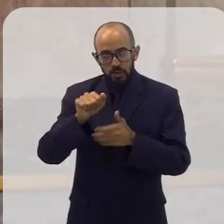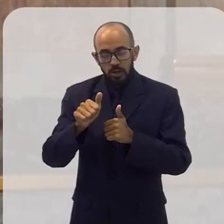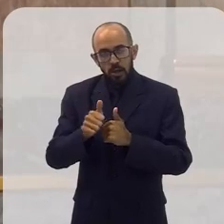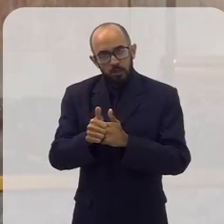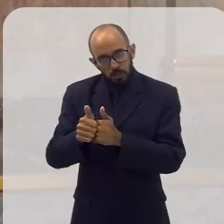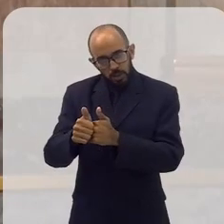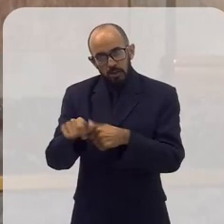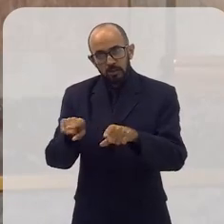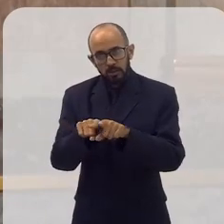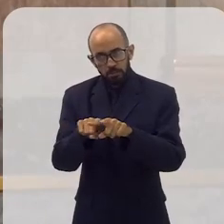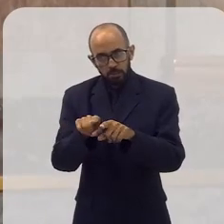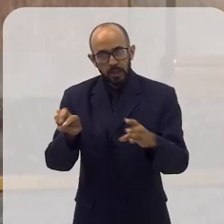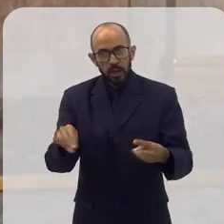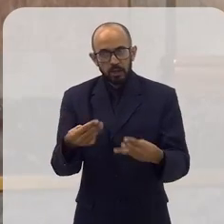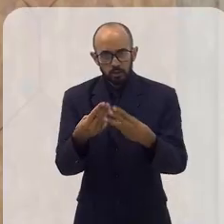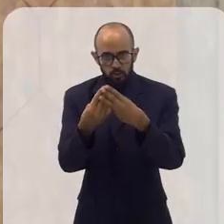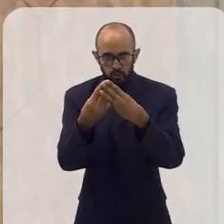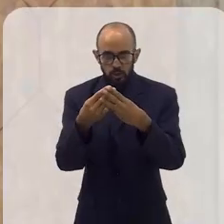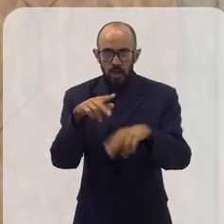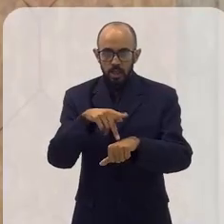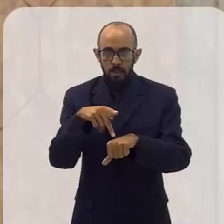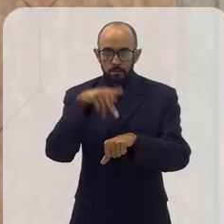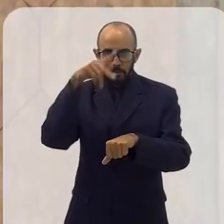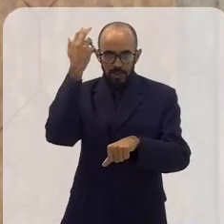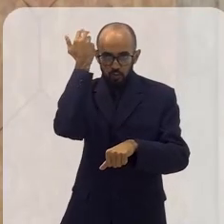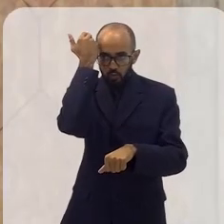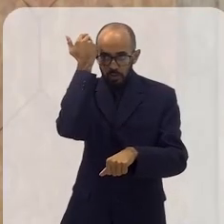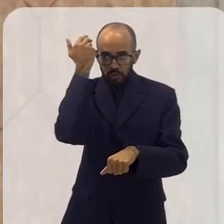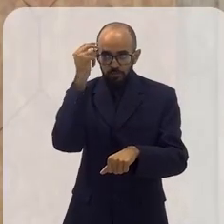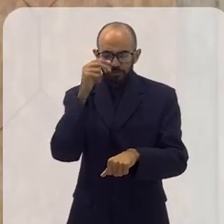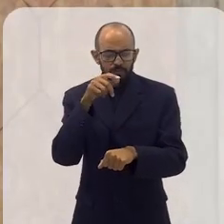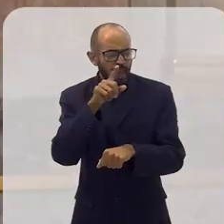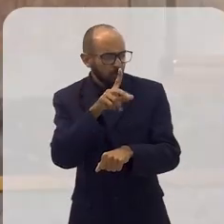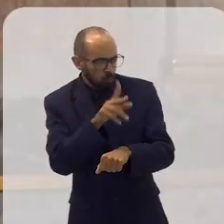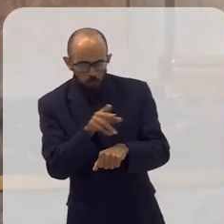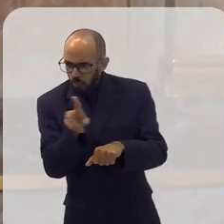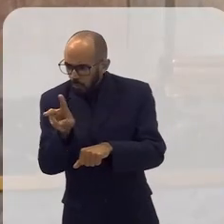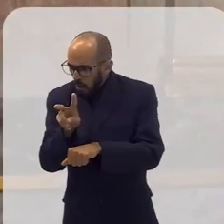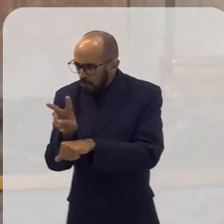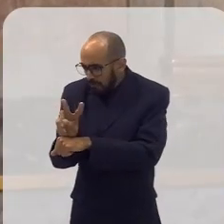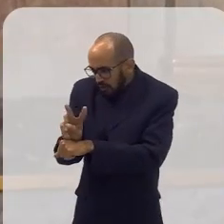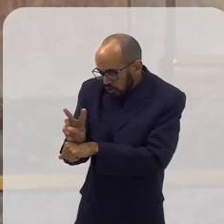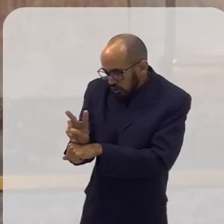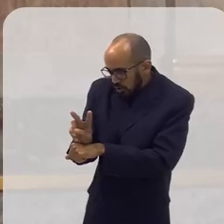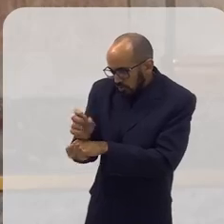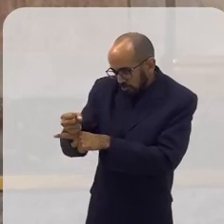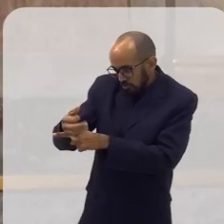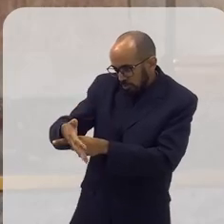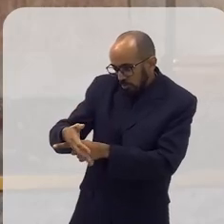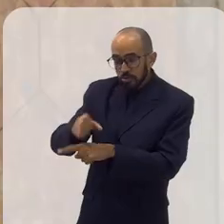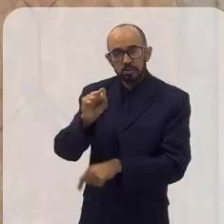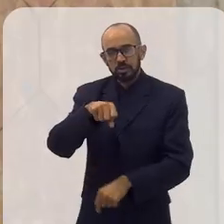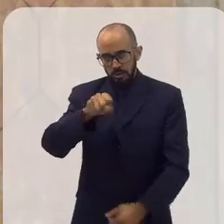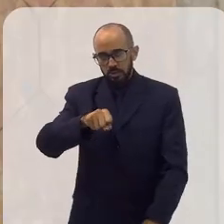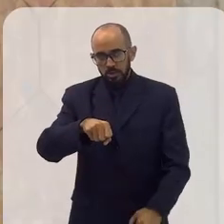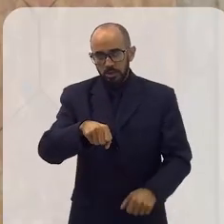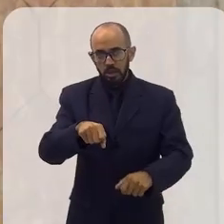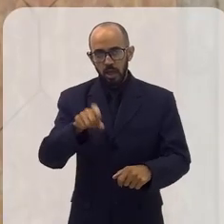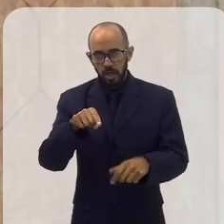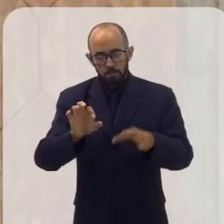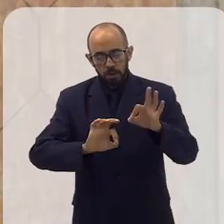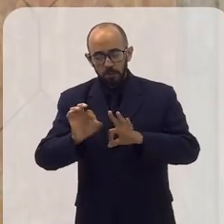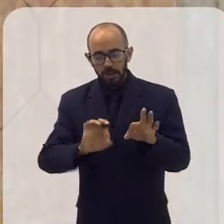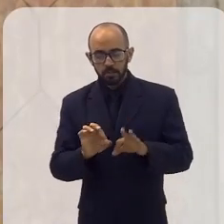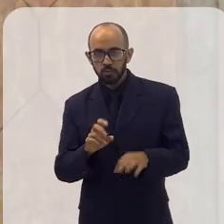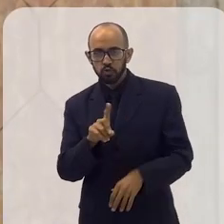da Divina Liturgia da Páscoa. Então seria como se fosse uma vigília, Sim, não é isso? uma vigília.